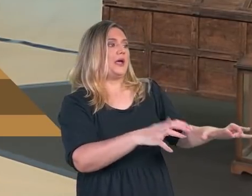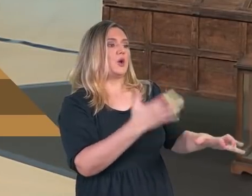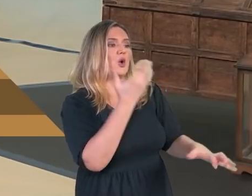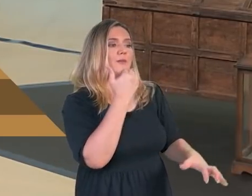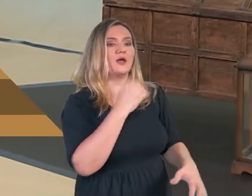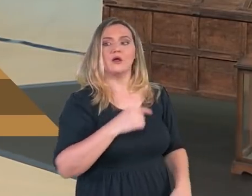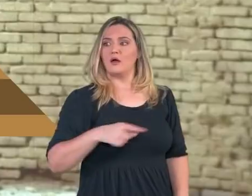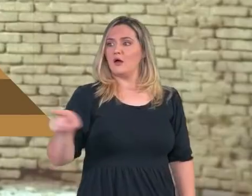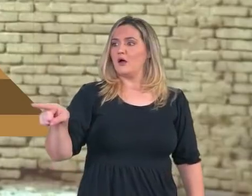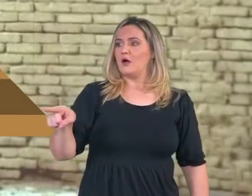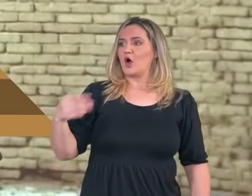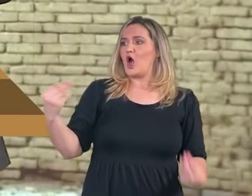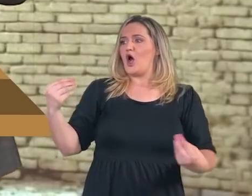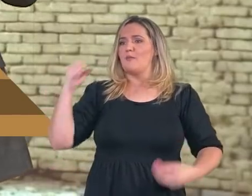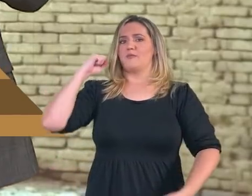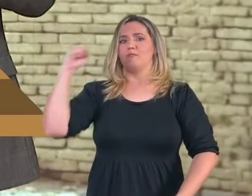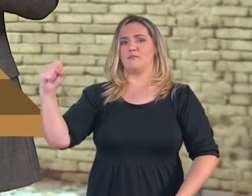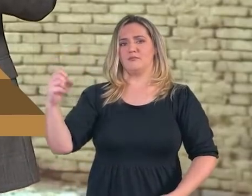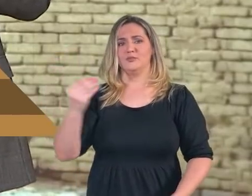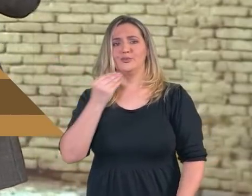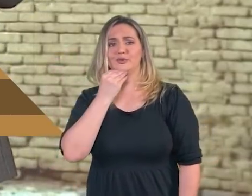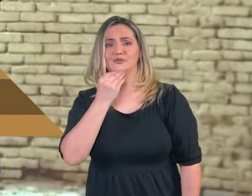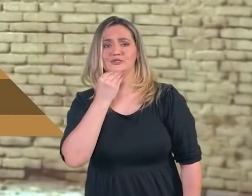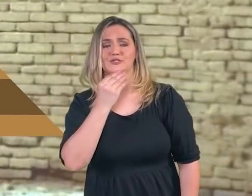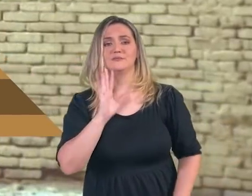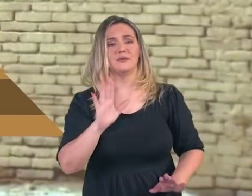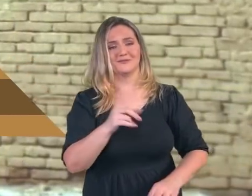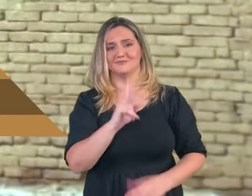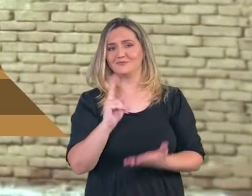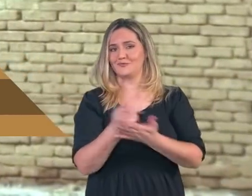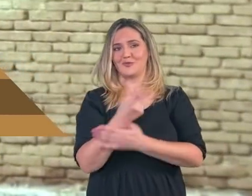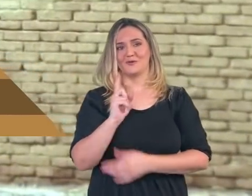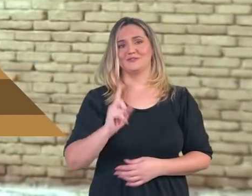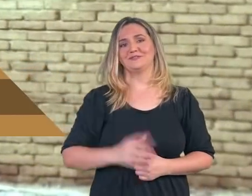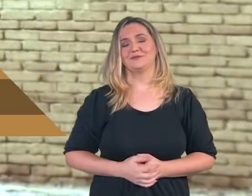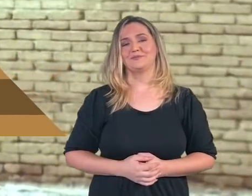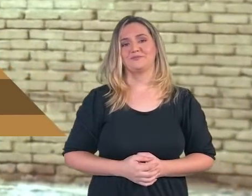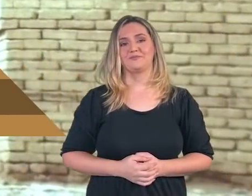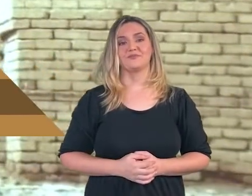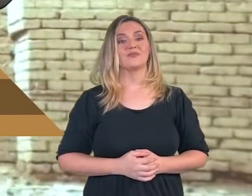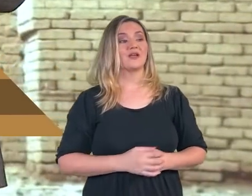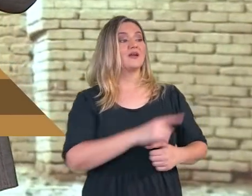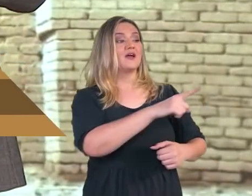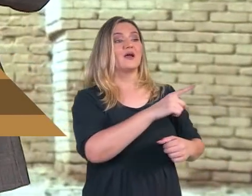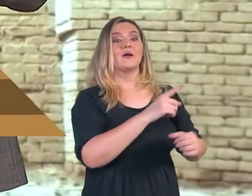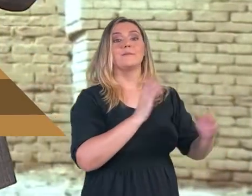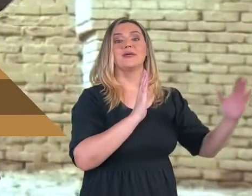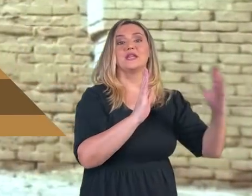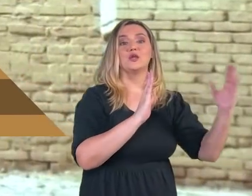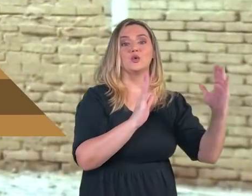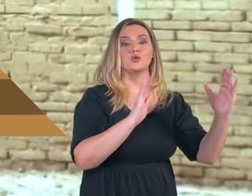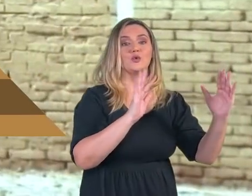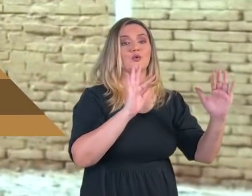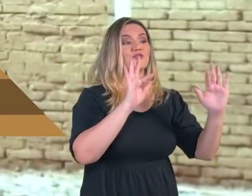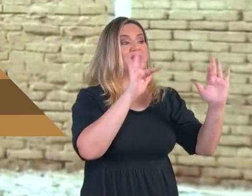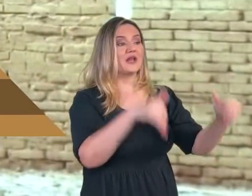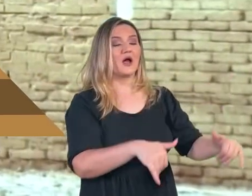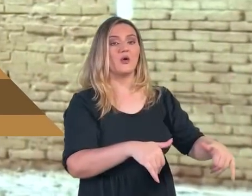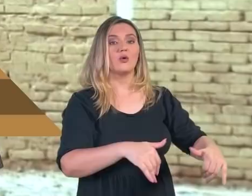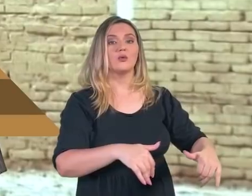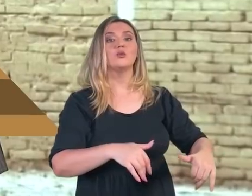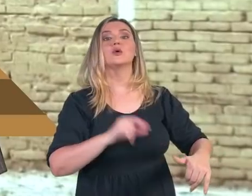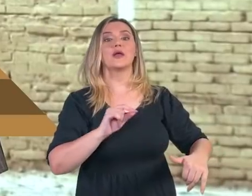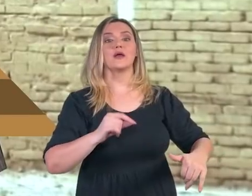rei. O texto hebraico diz literalmente que ao final do período de provação, os jovens hebreus eram mais gordos